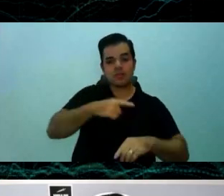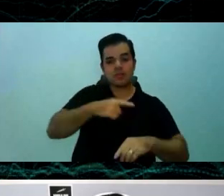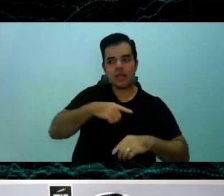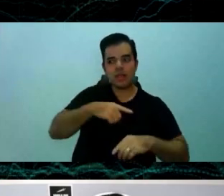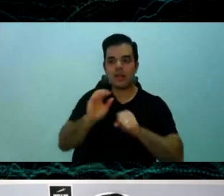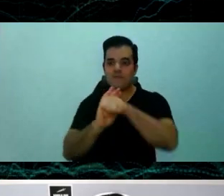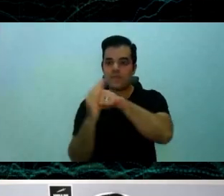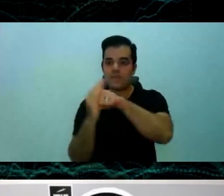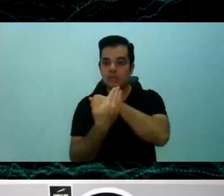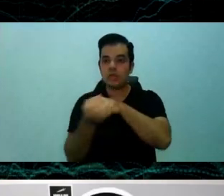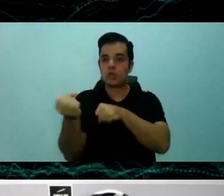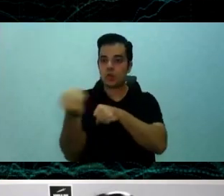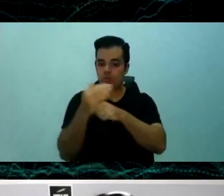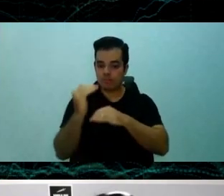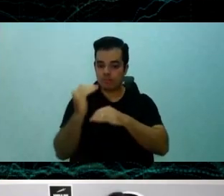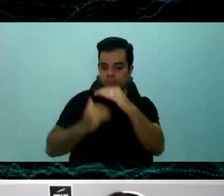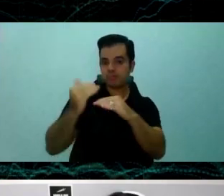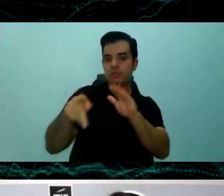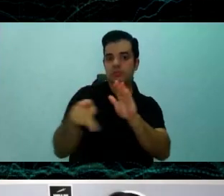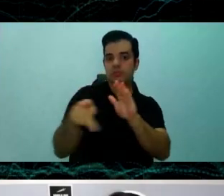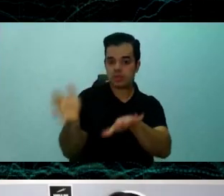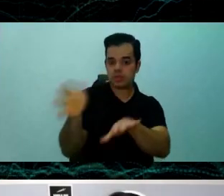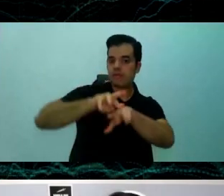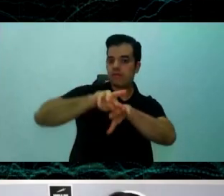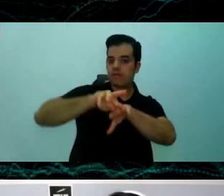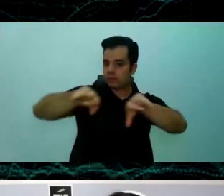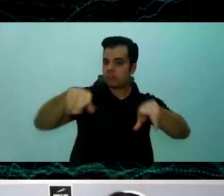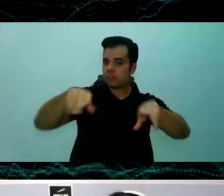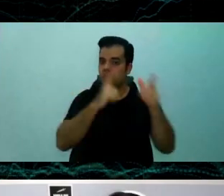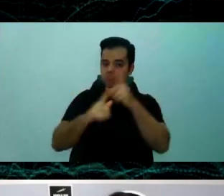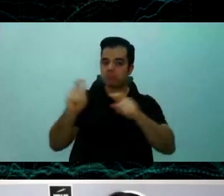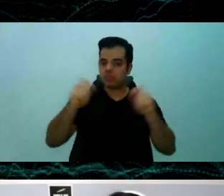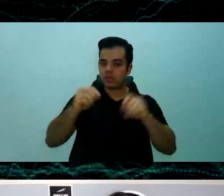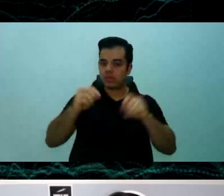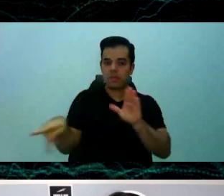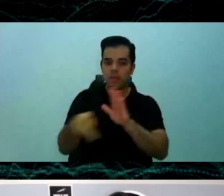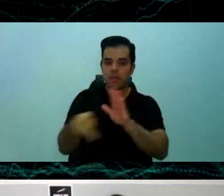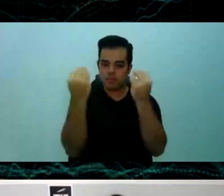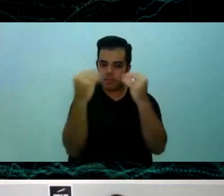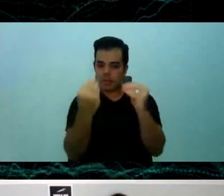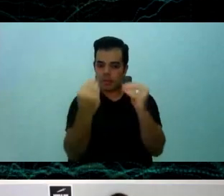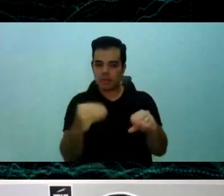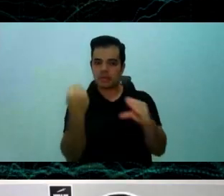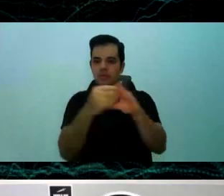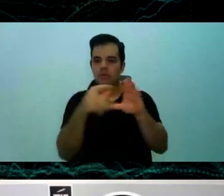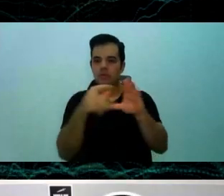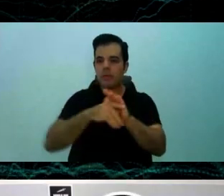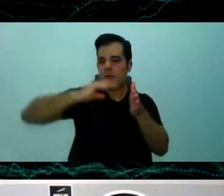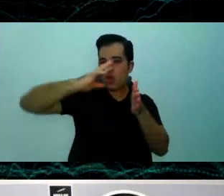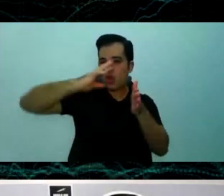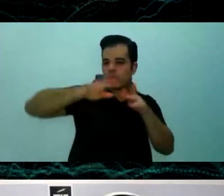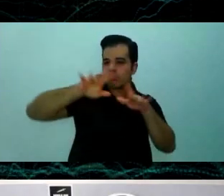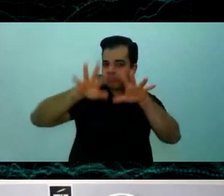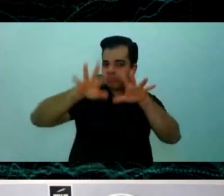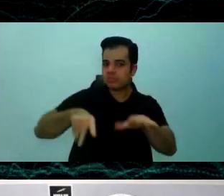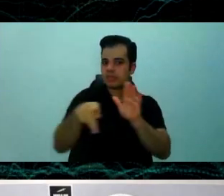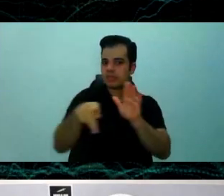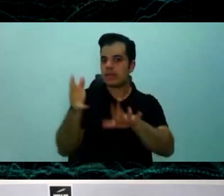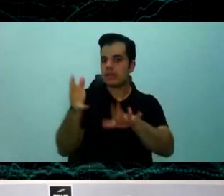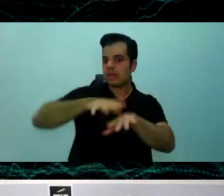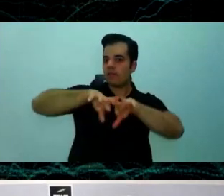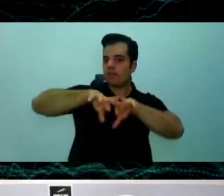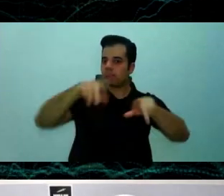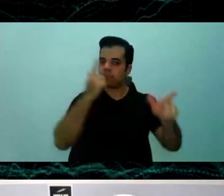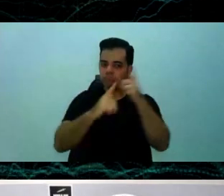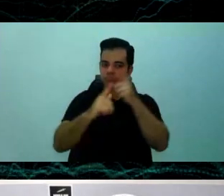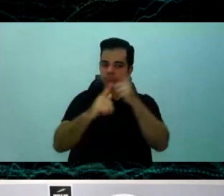ele avança nessas integrações, ele traz para dentro dele, dentro do código dele, dentro das integrações dele, cada vez